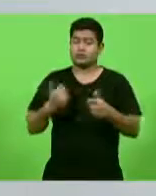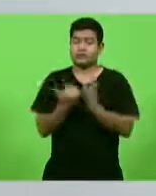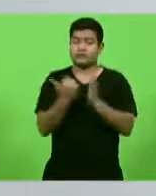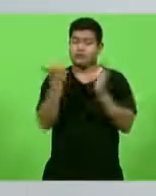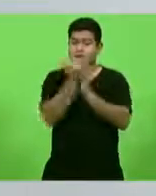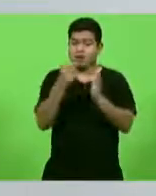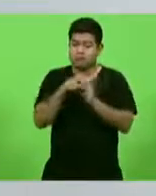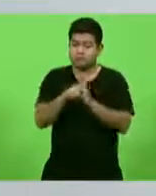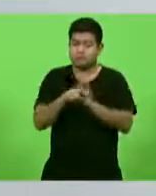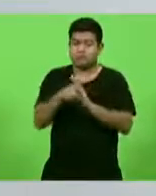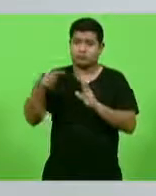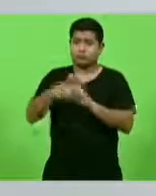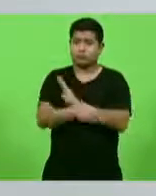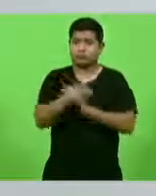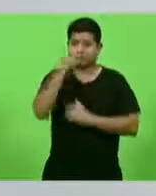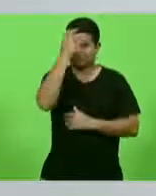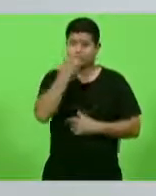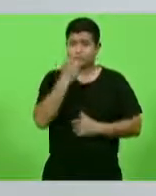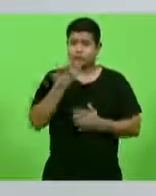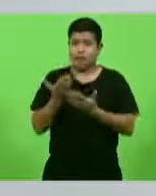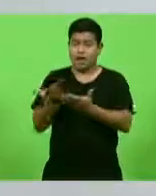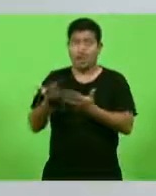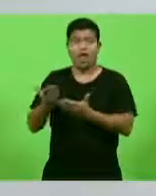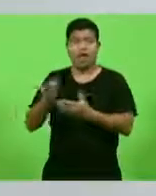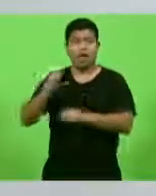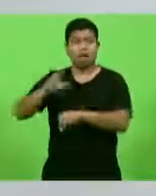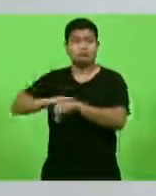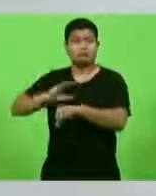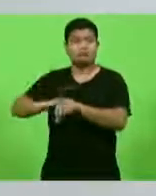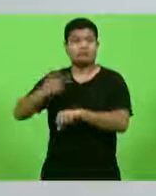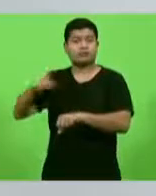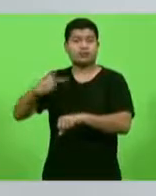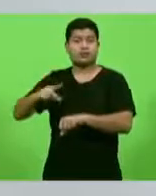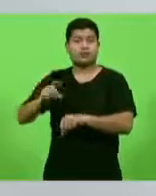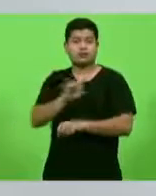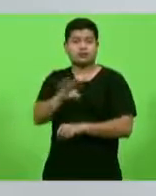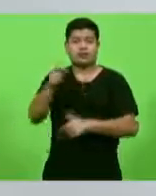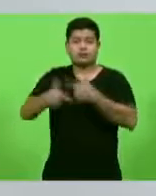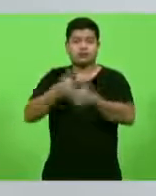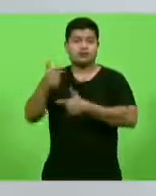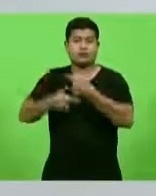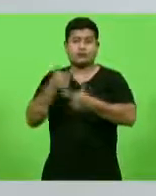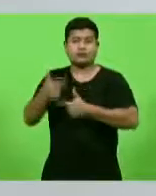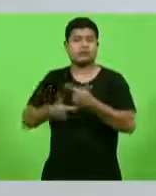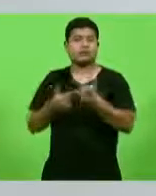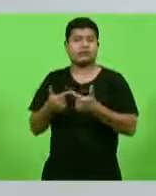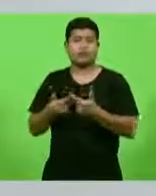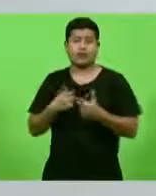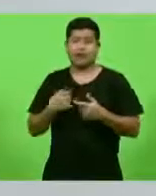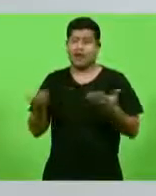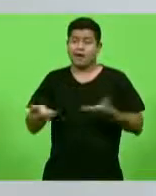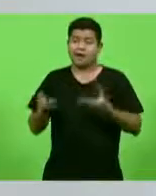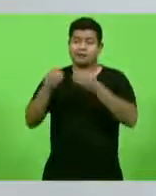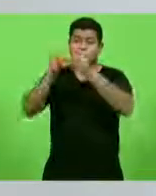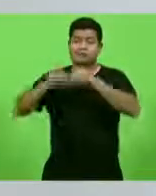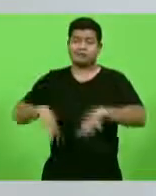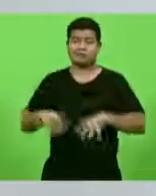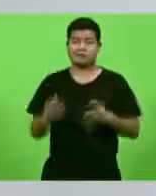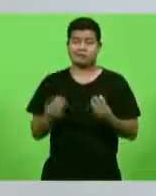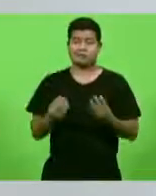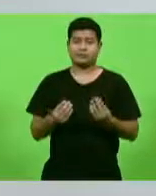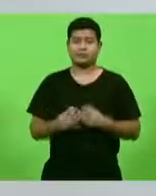que o pescador artesanal, aquele que depende da captura da tainha, não seja prejudicado do modo que está sendo.